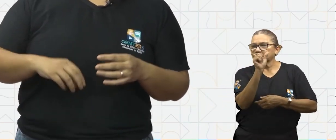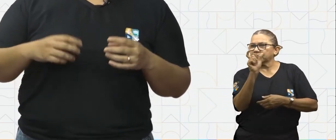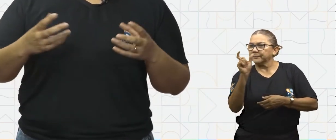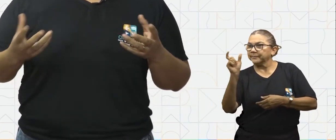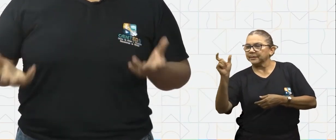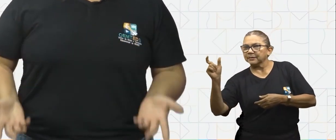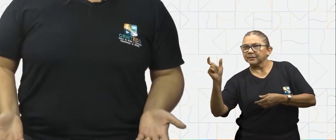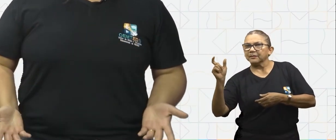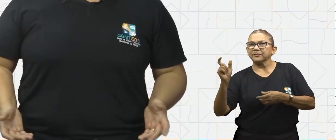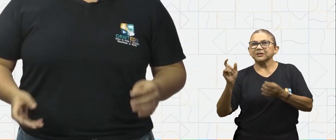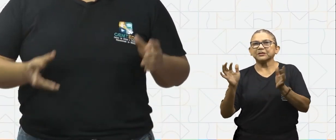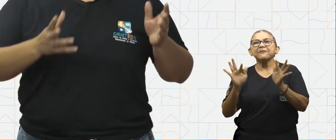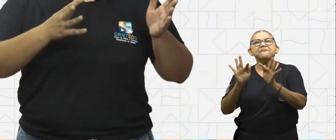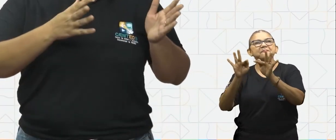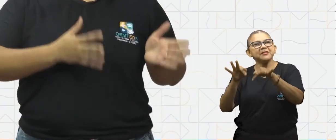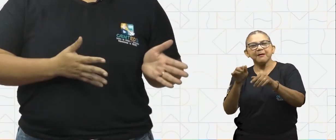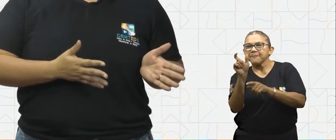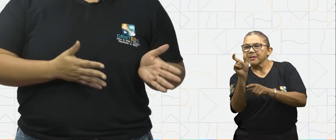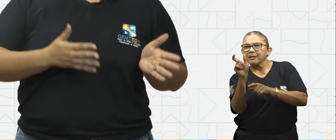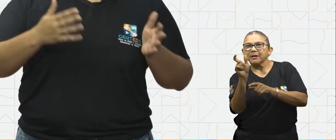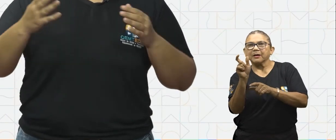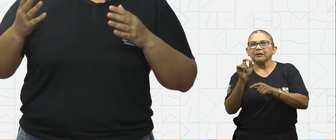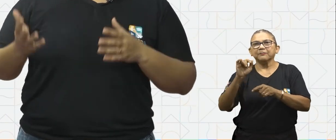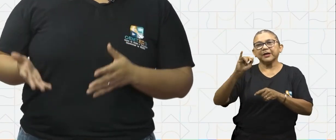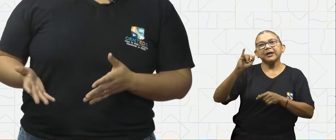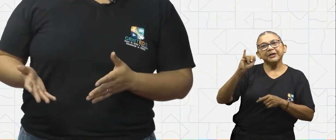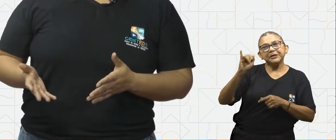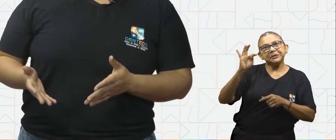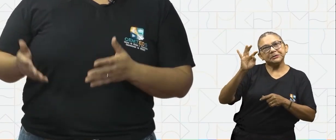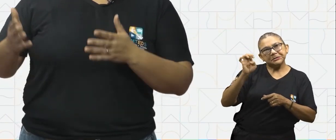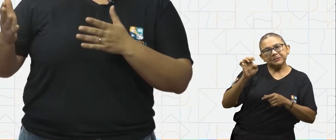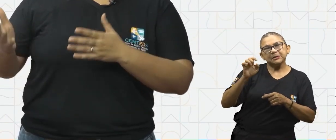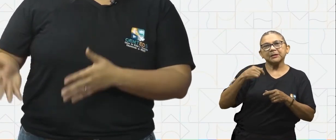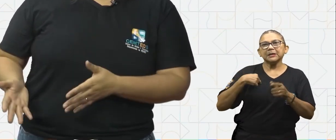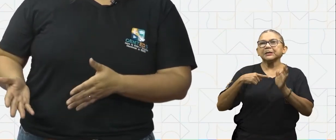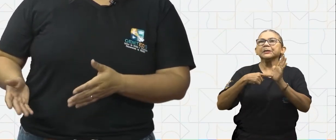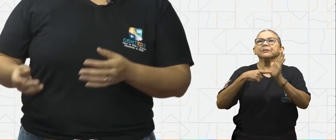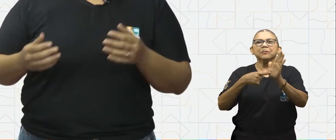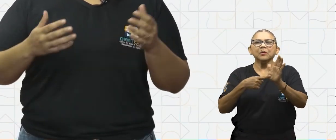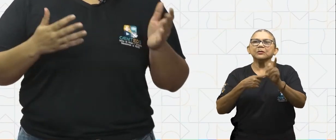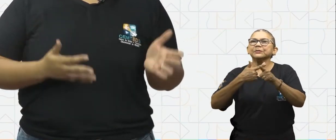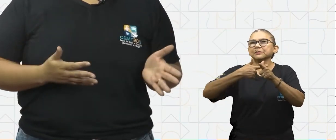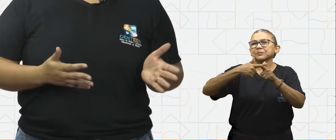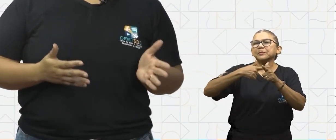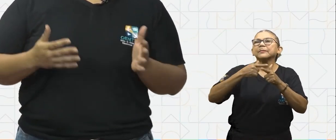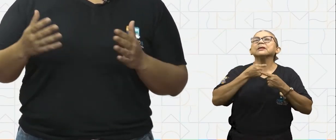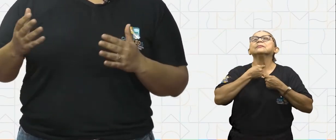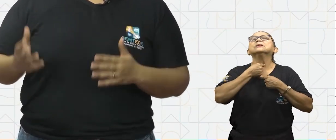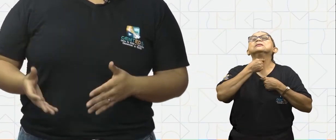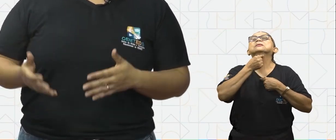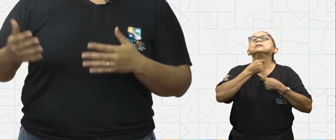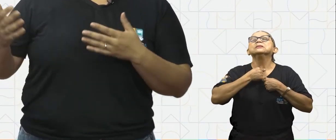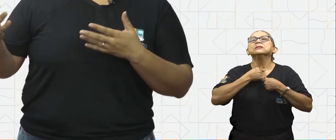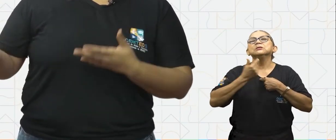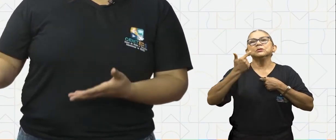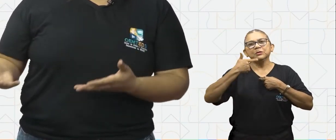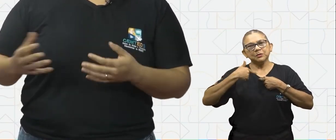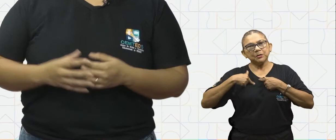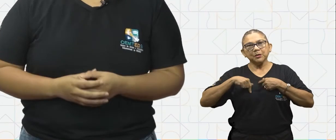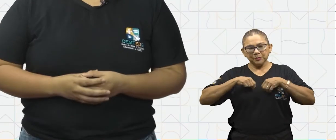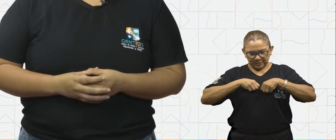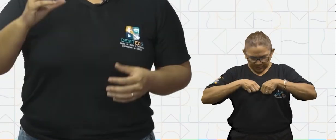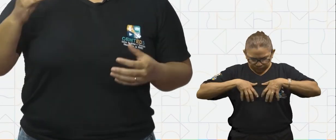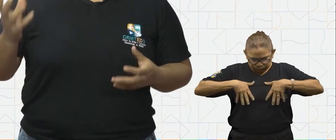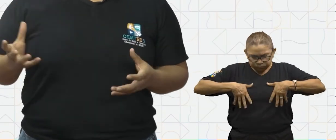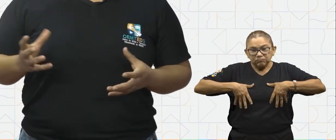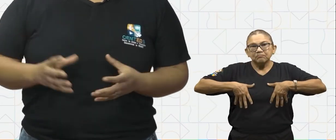estrutura. Assim, faringite é inflamação na faringe e bronquite é uma inflamação nos